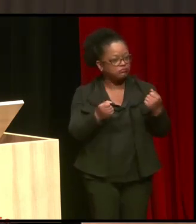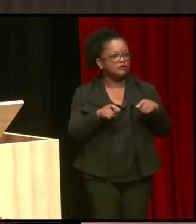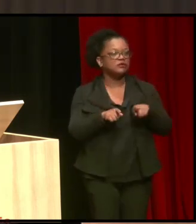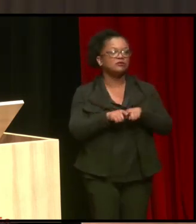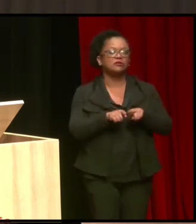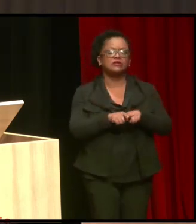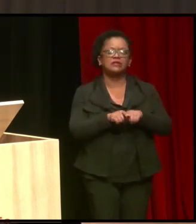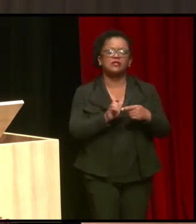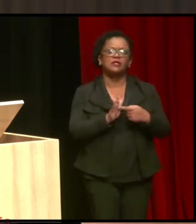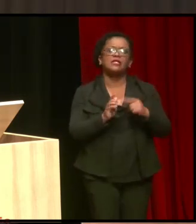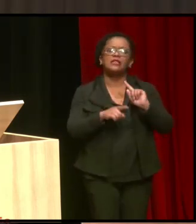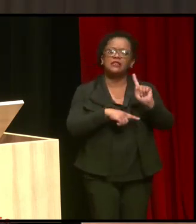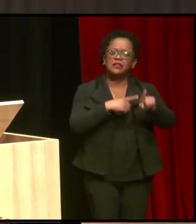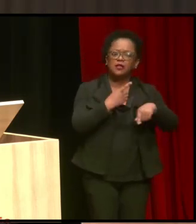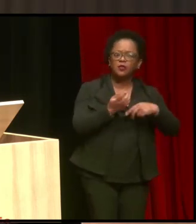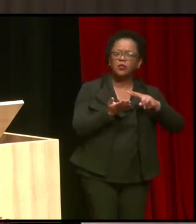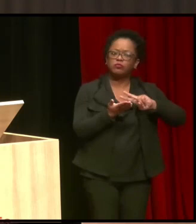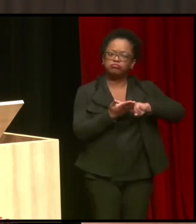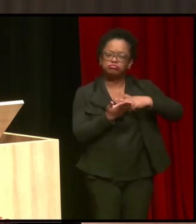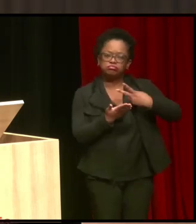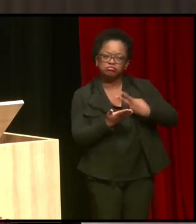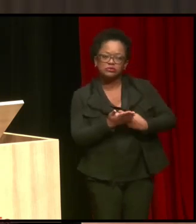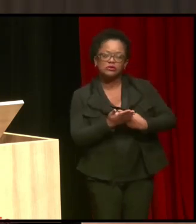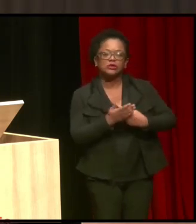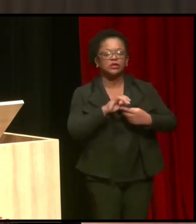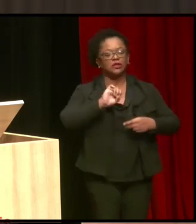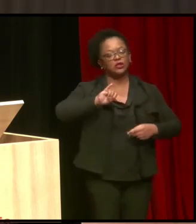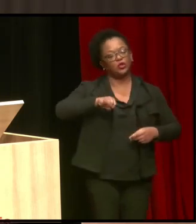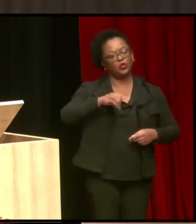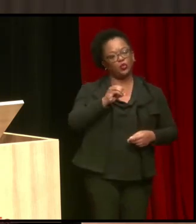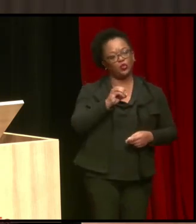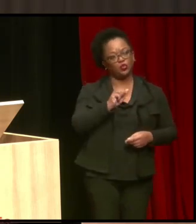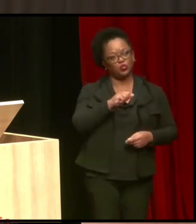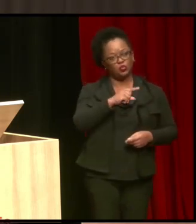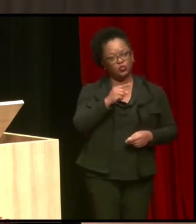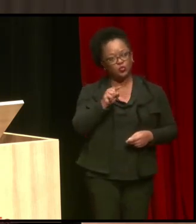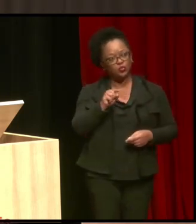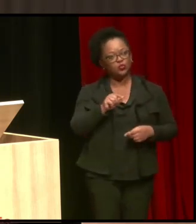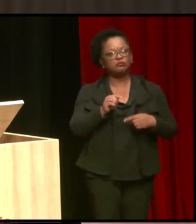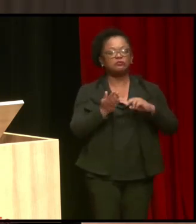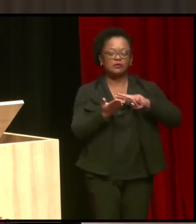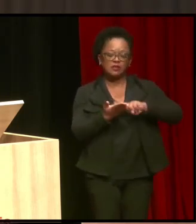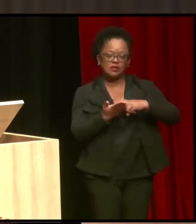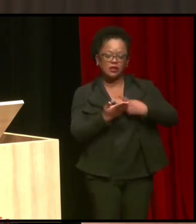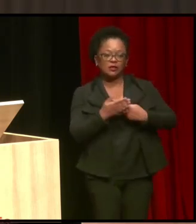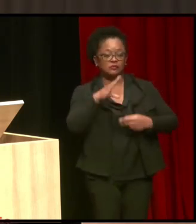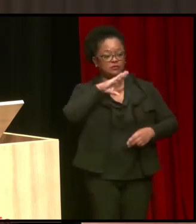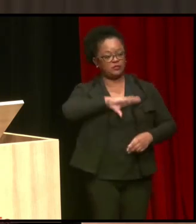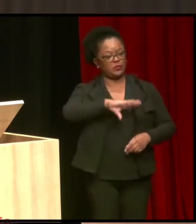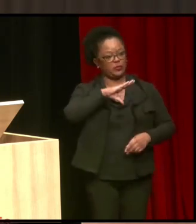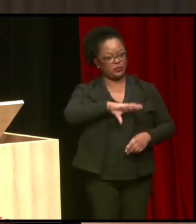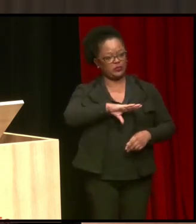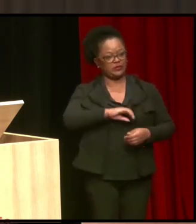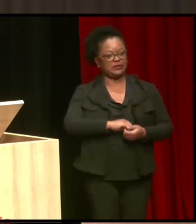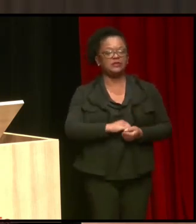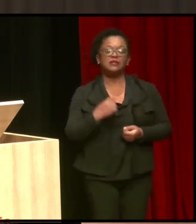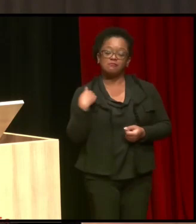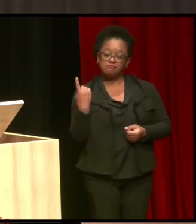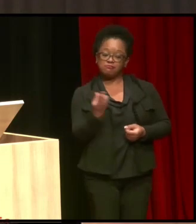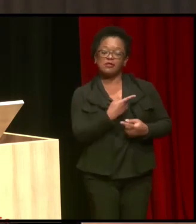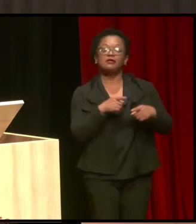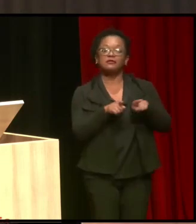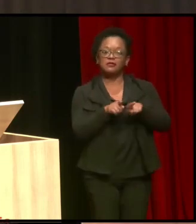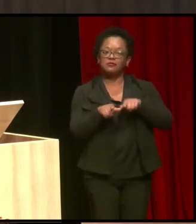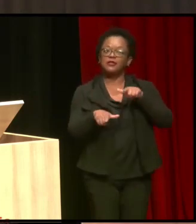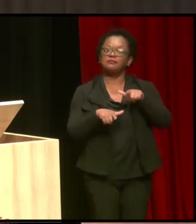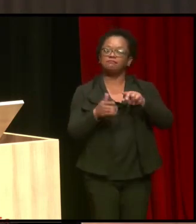em português, não foi o João Ferreira de Almeida que escreveu. Então, quando a gente diz, traduz a Bíblia, tá bom, mas mexe com o